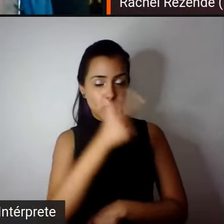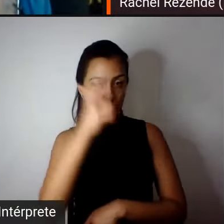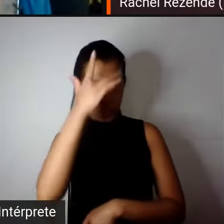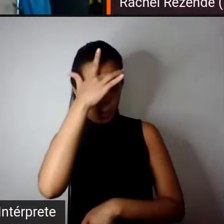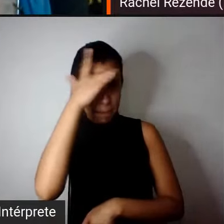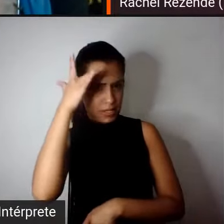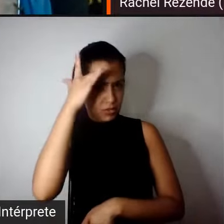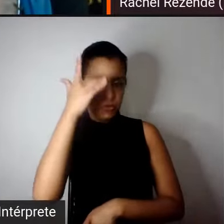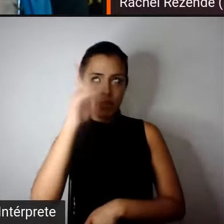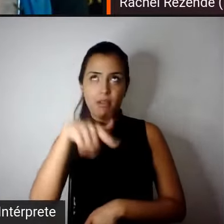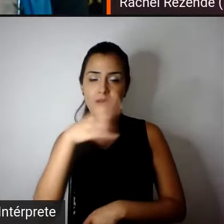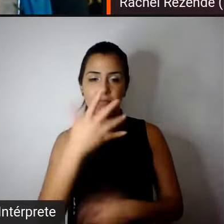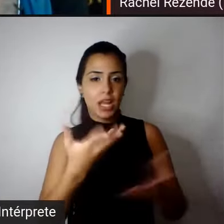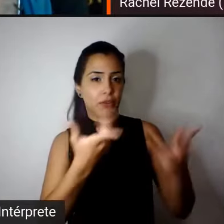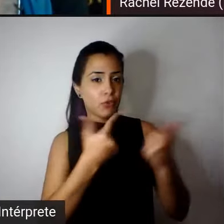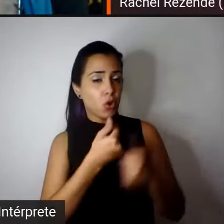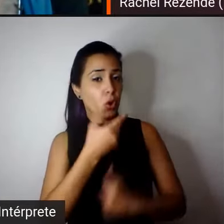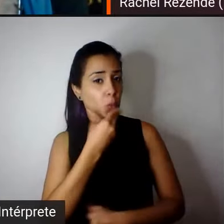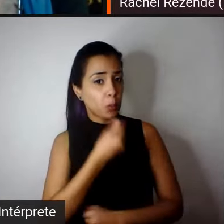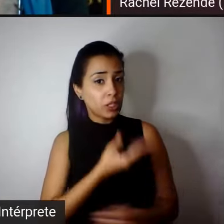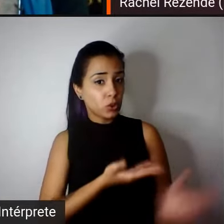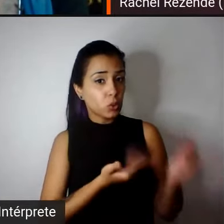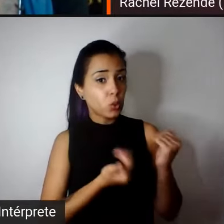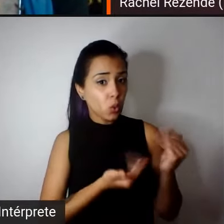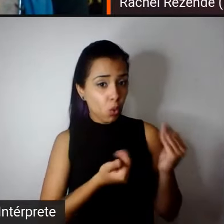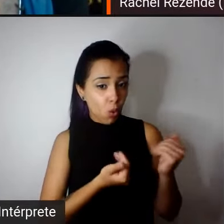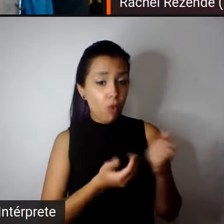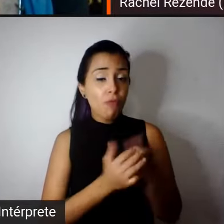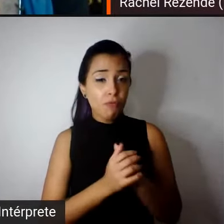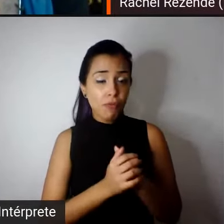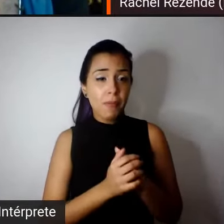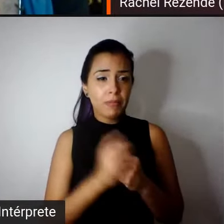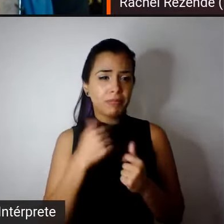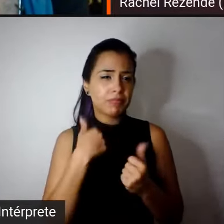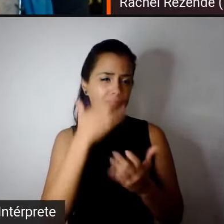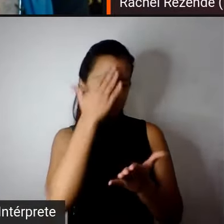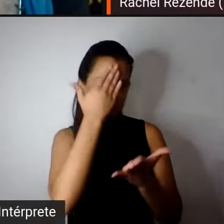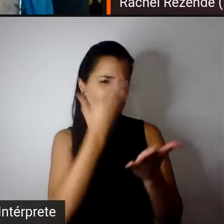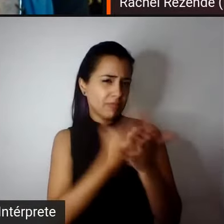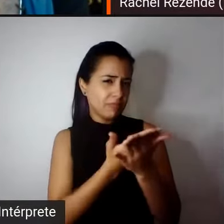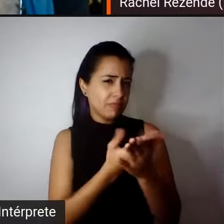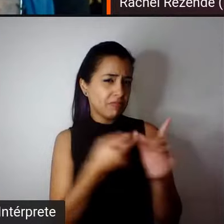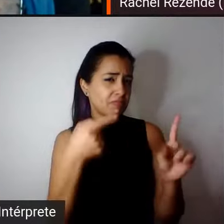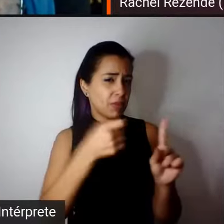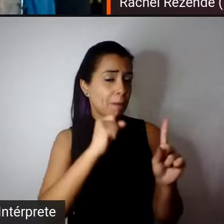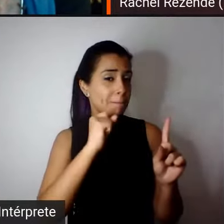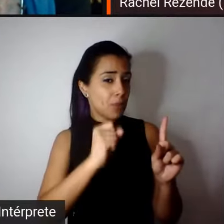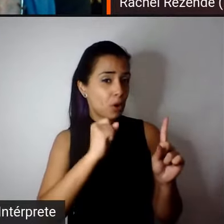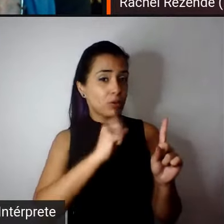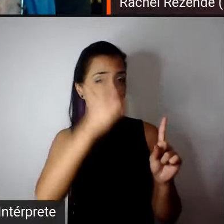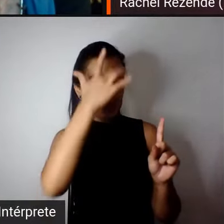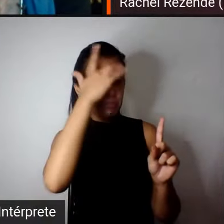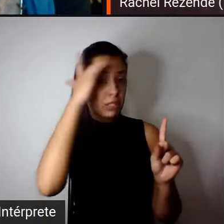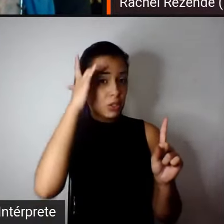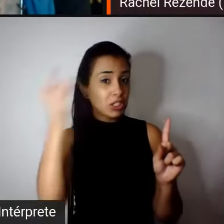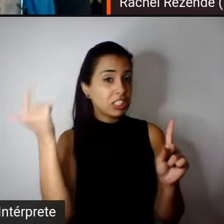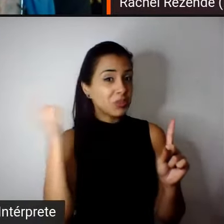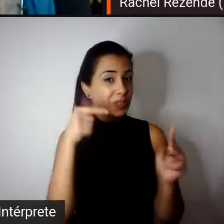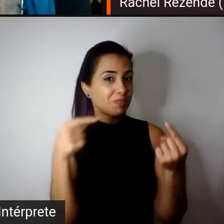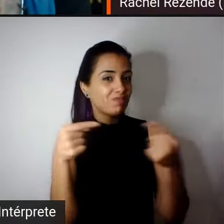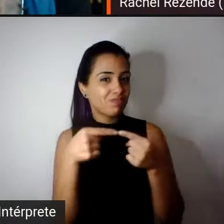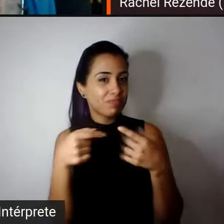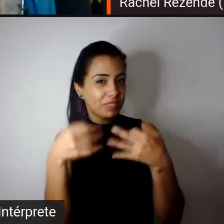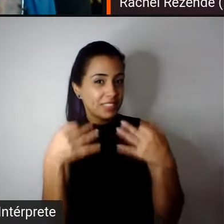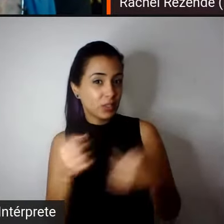excepcional, um jovem que acho que pode ser a pessoa. Eu acho que esse é um encontro, né, que você